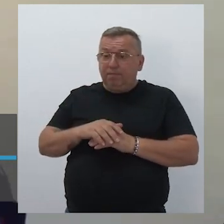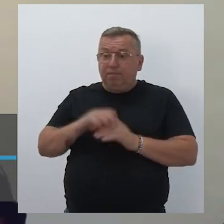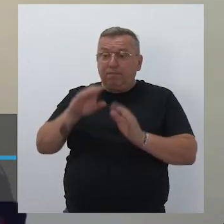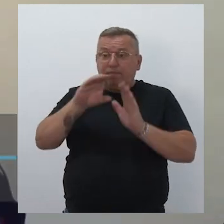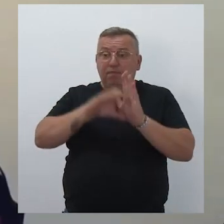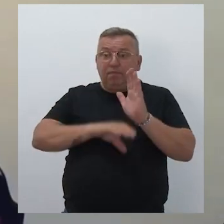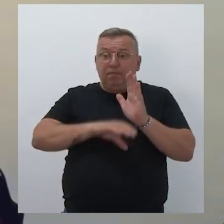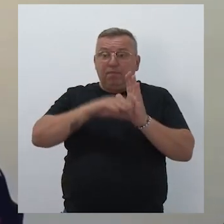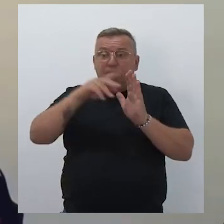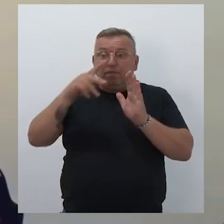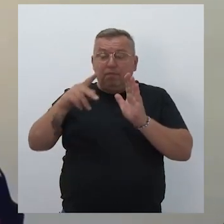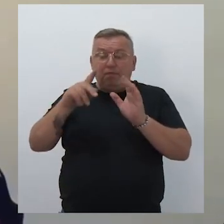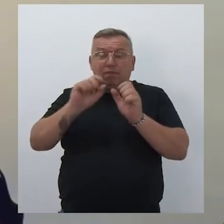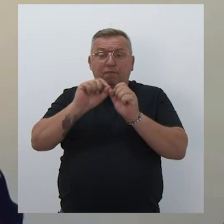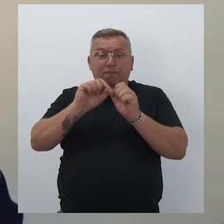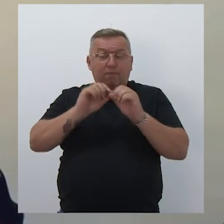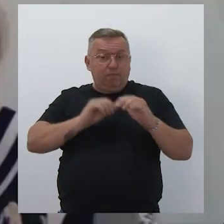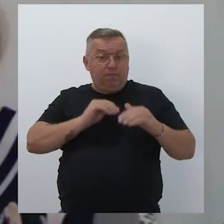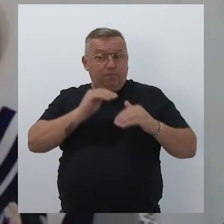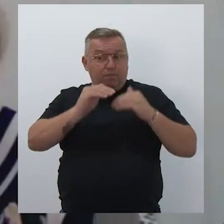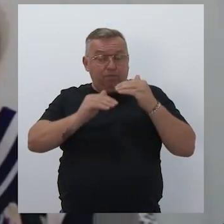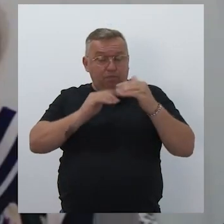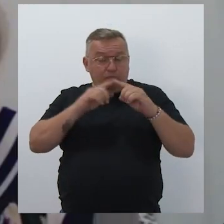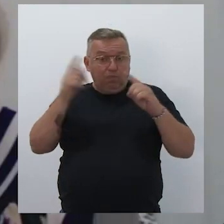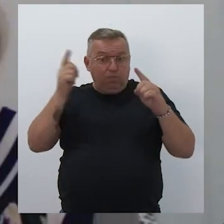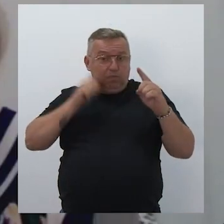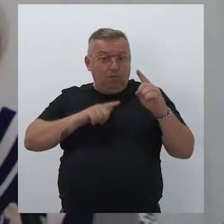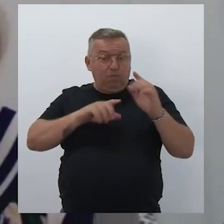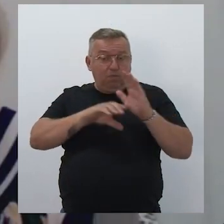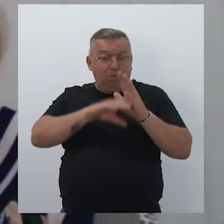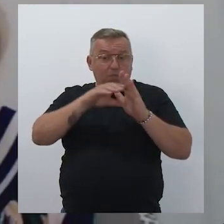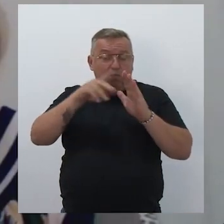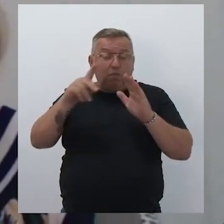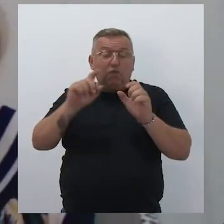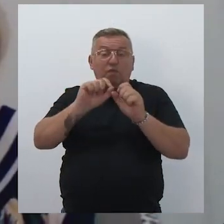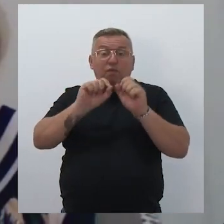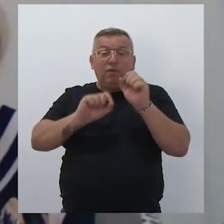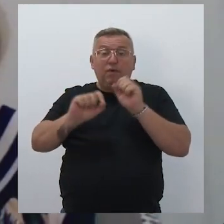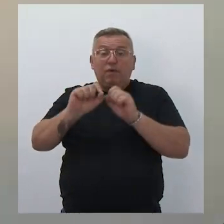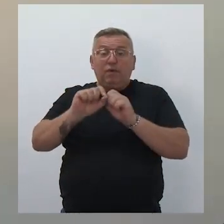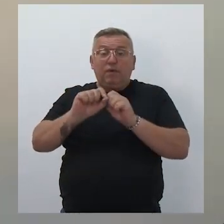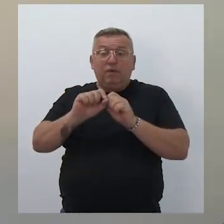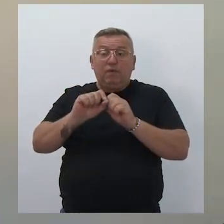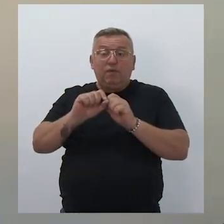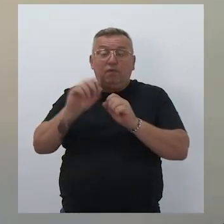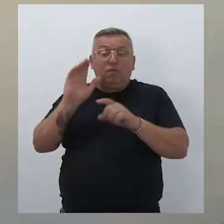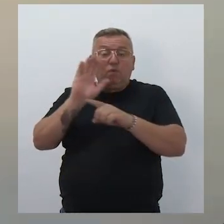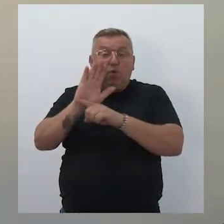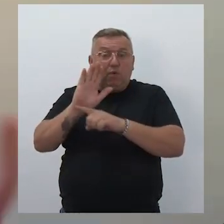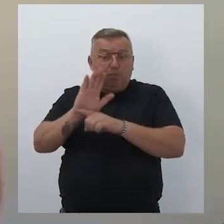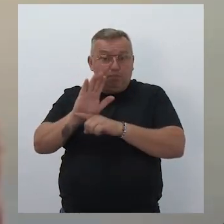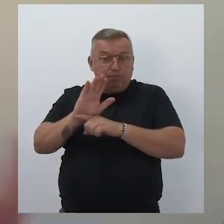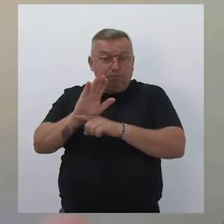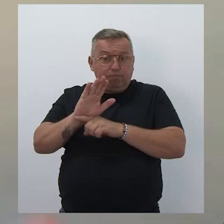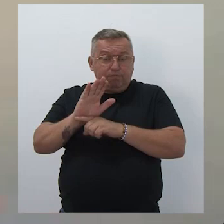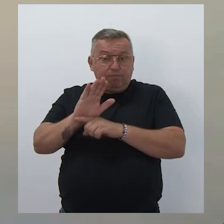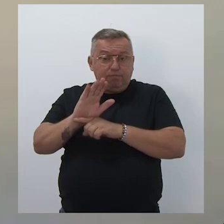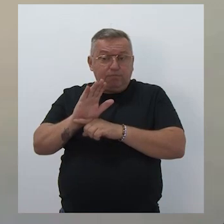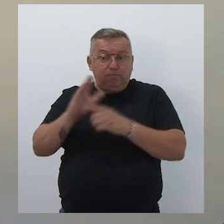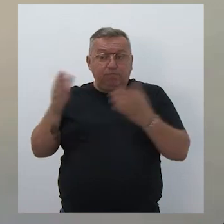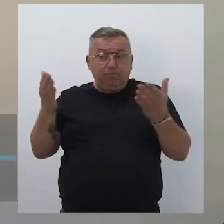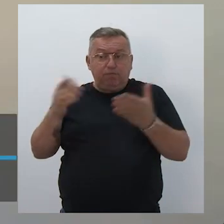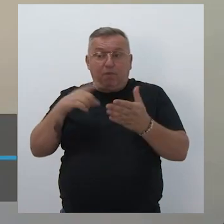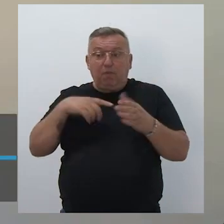currículo foi construído, nosso currículo do Estado de São Paulo foi construído de forma colaborativa, onde nós